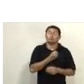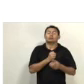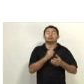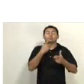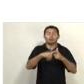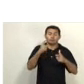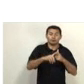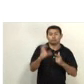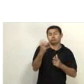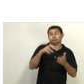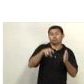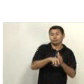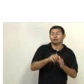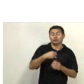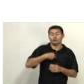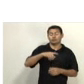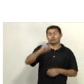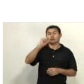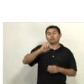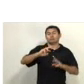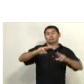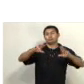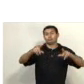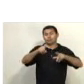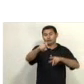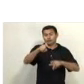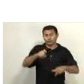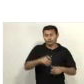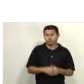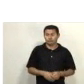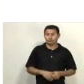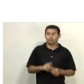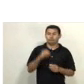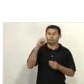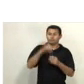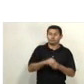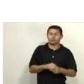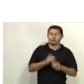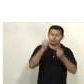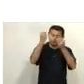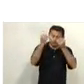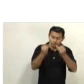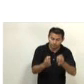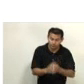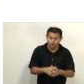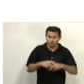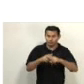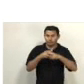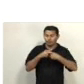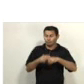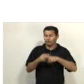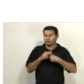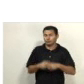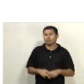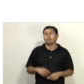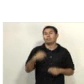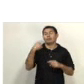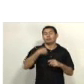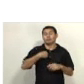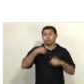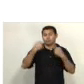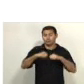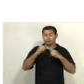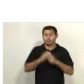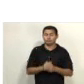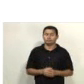acidentes. Eu que defino a variável x, que eu vou trabalhar com essa ferramenta. Eu preciso, para